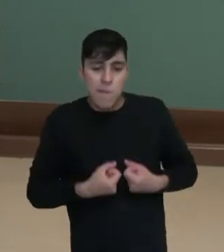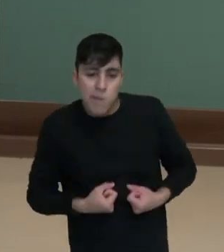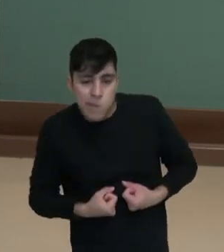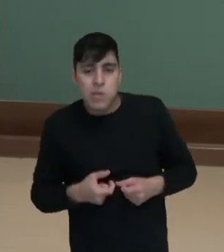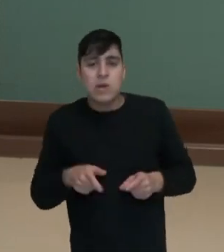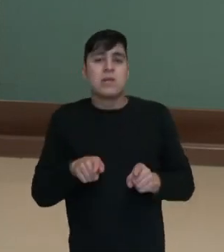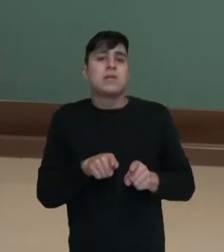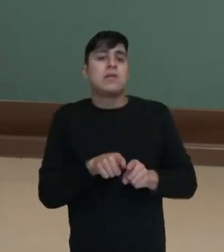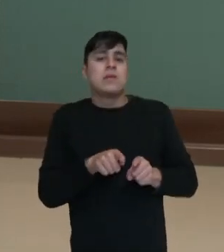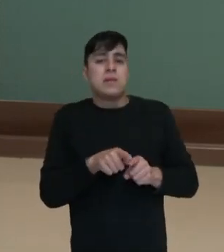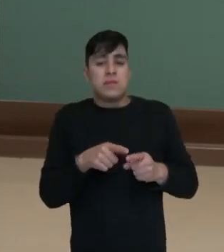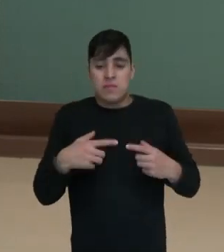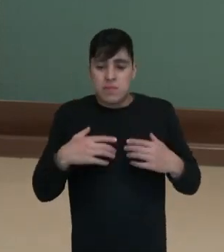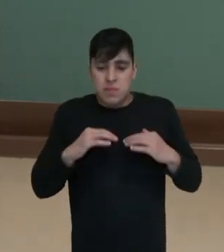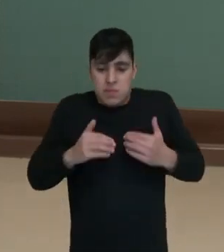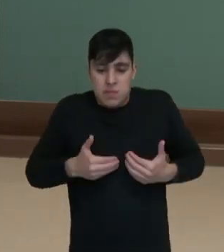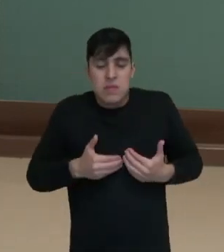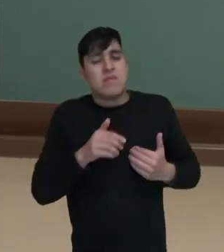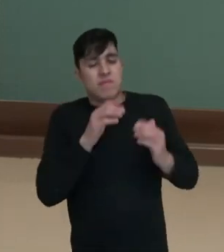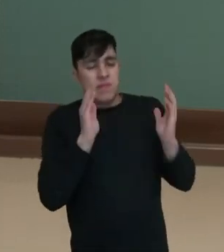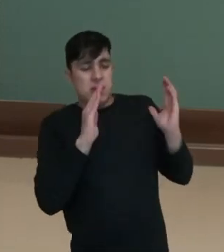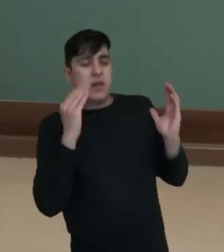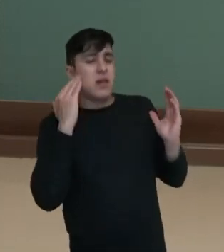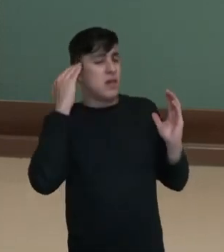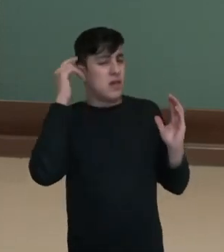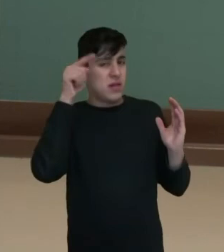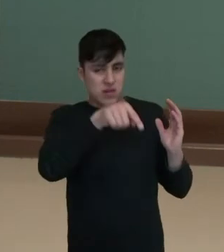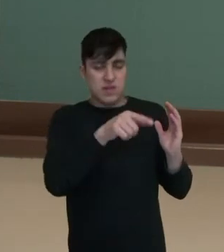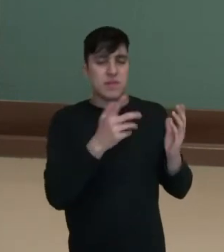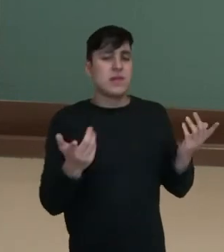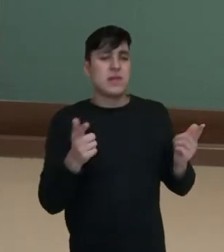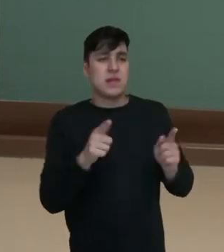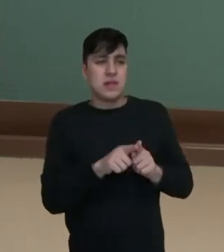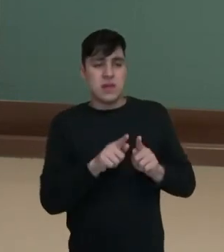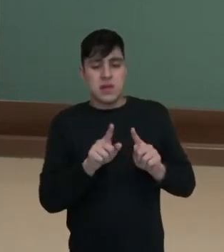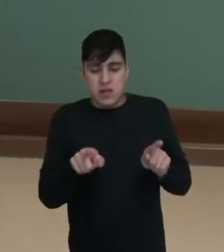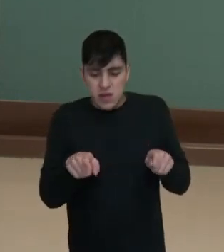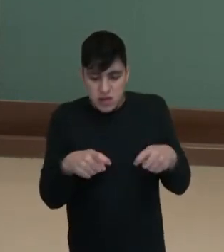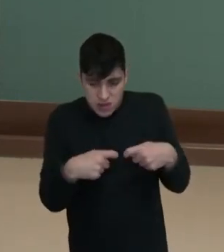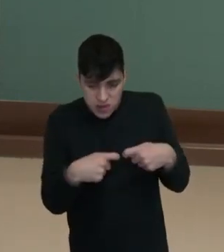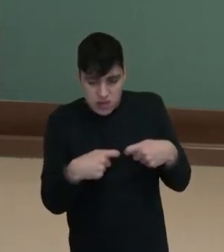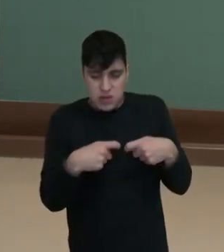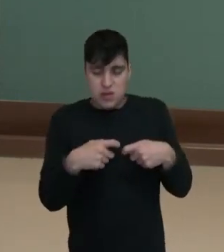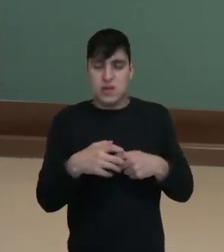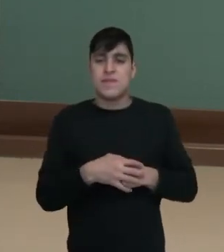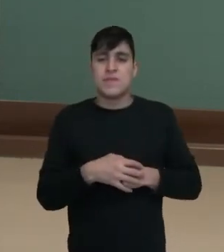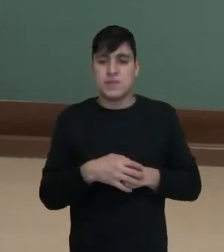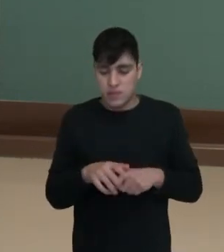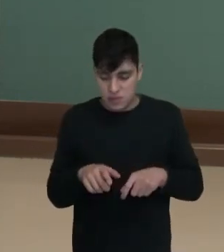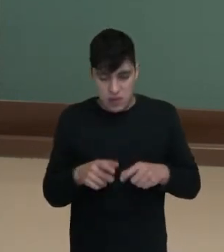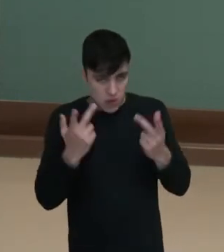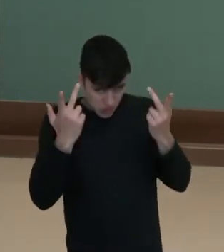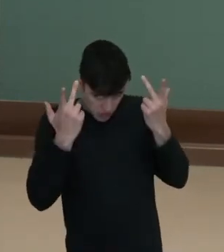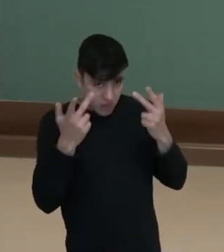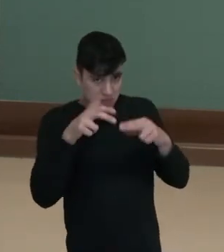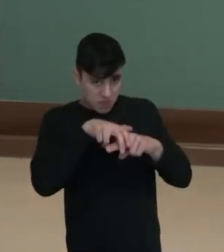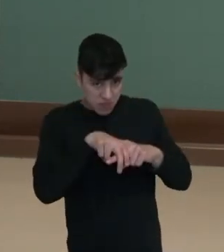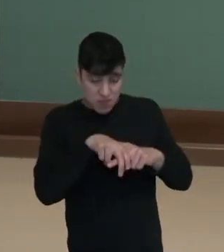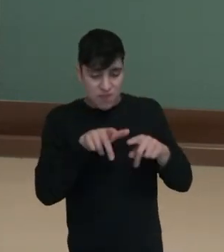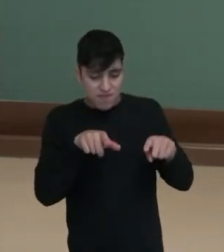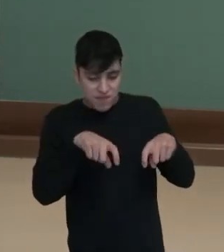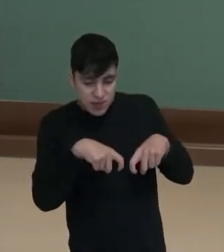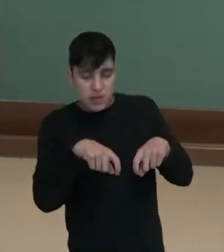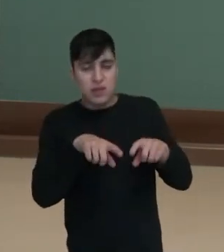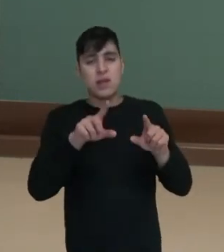vai desenvolver mamas na adolescência, genovalgo, quer dizer que os joelhos ficam para dentro, né? Então são algumas